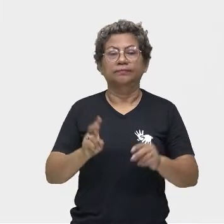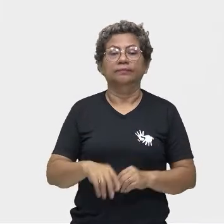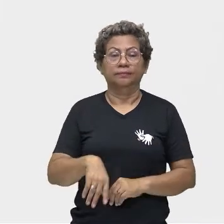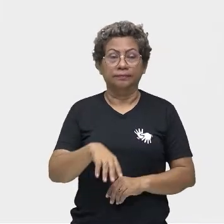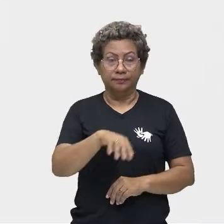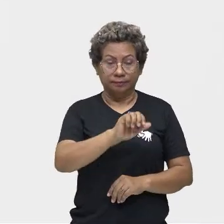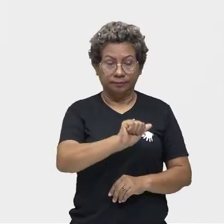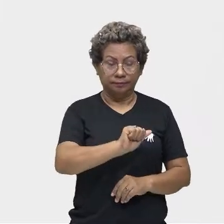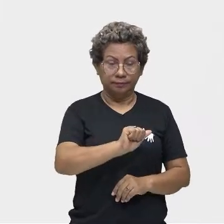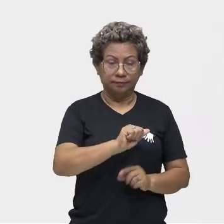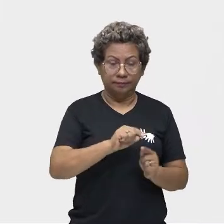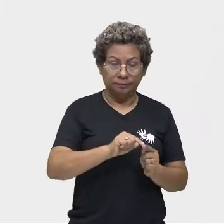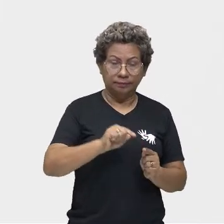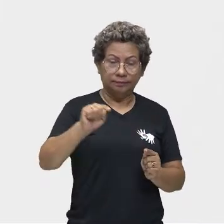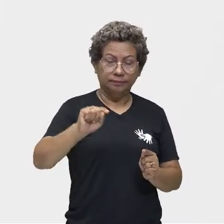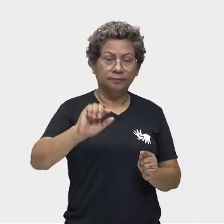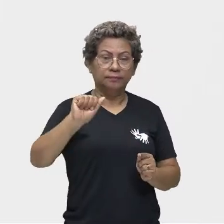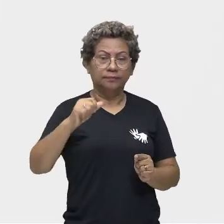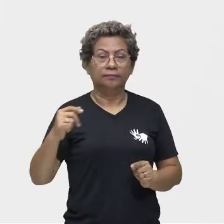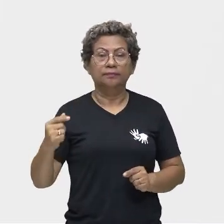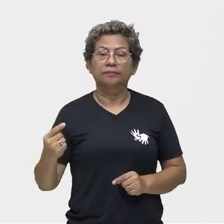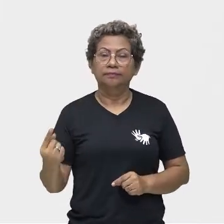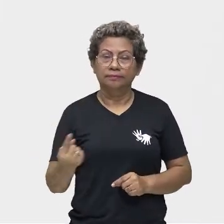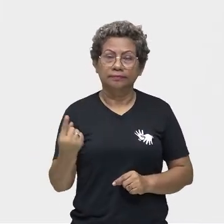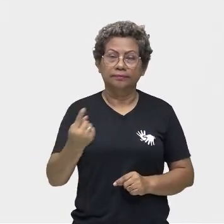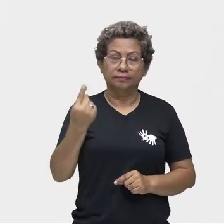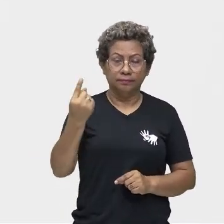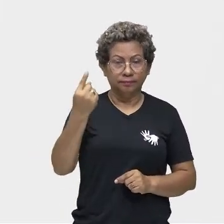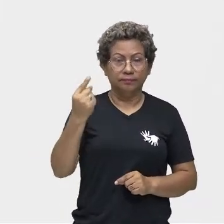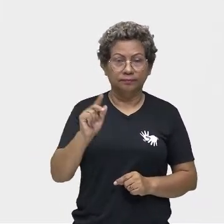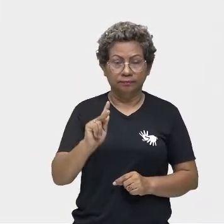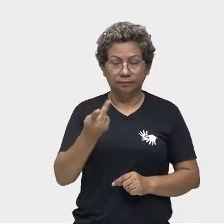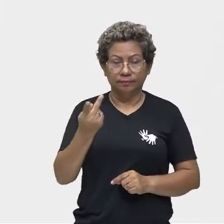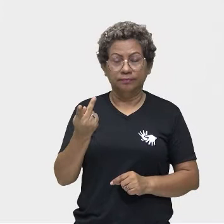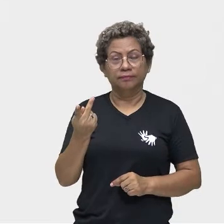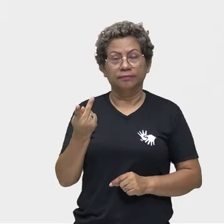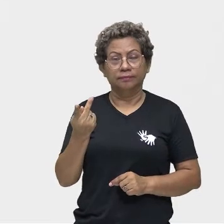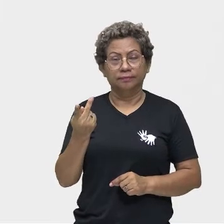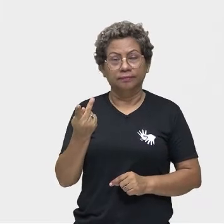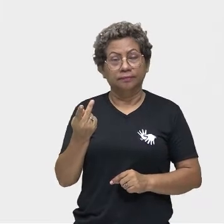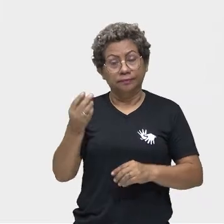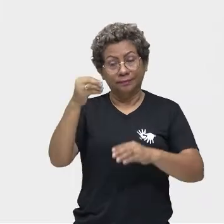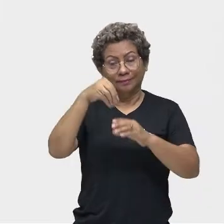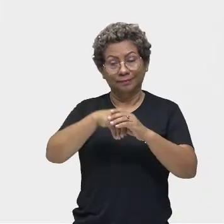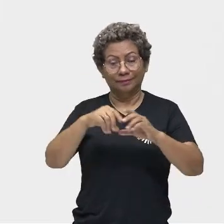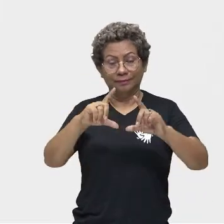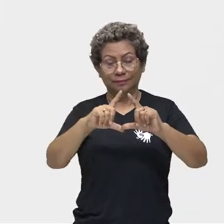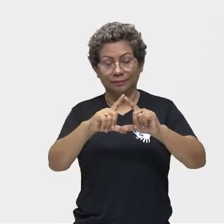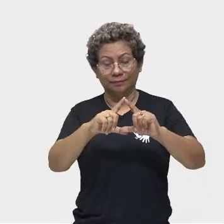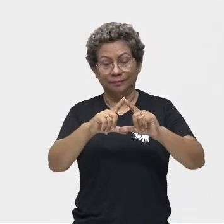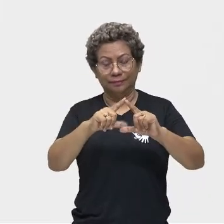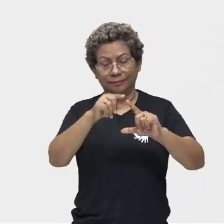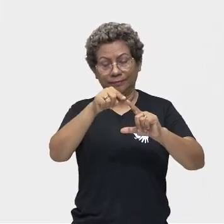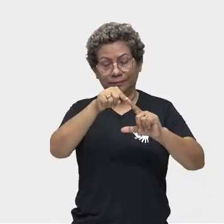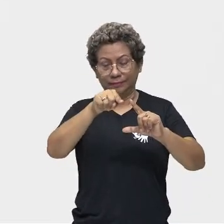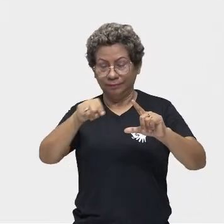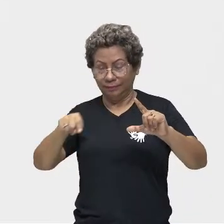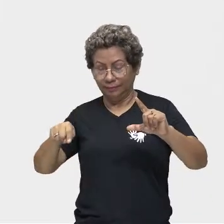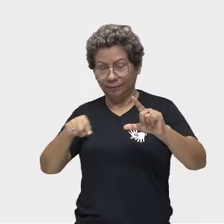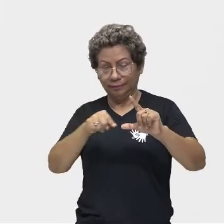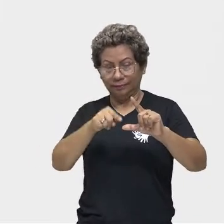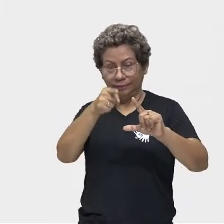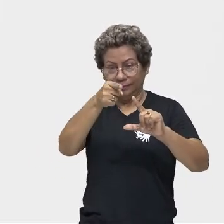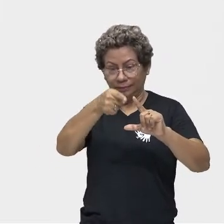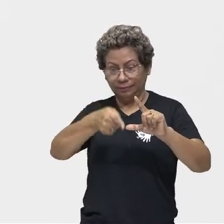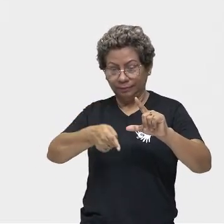triângulo retângulo, e a altura, que é esse segmento interno no triângulo retângulo. A posição, né,